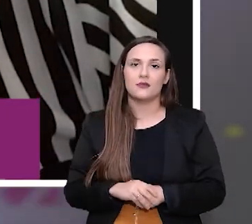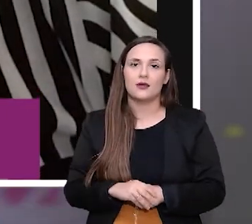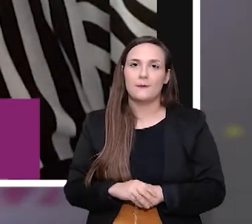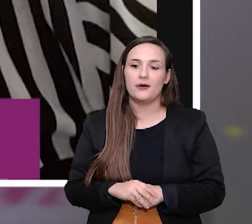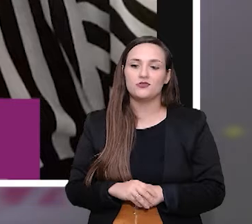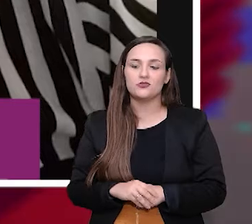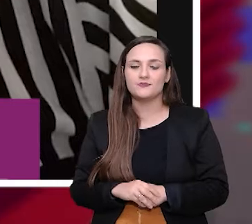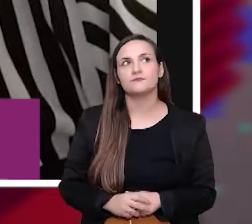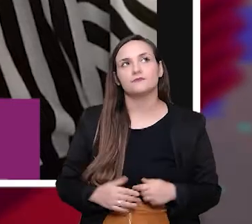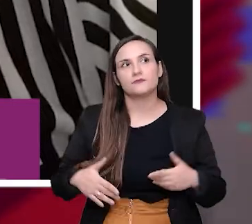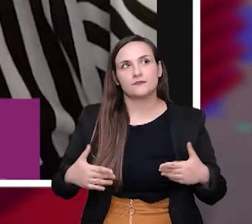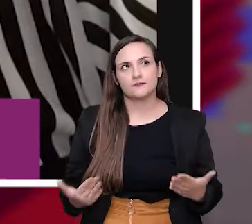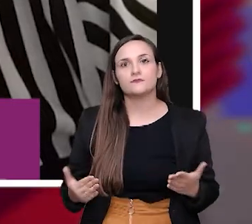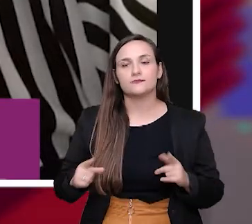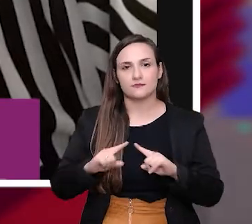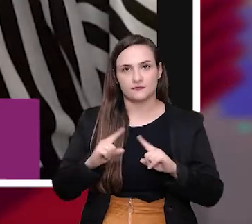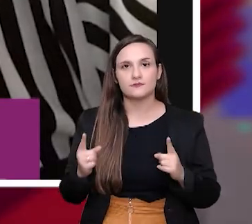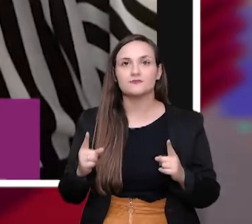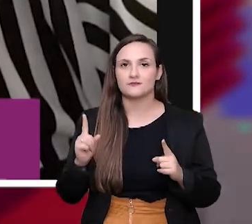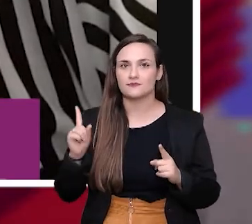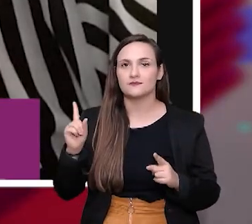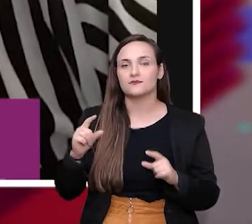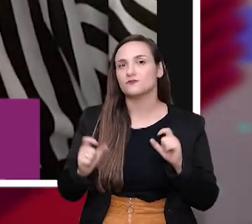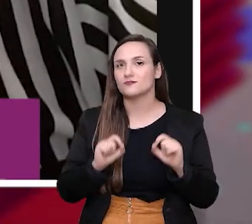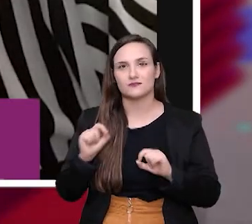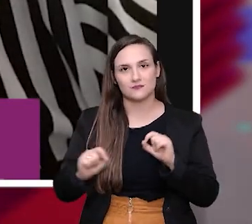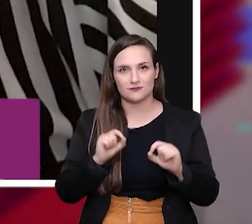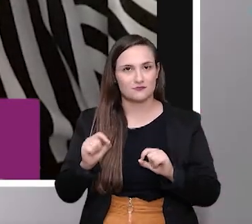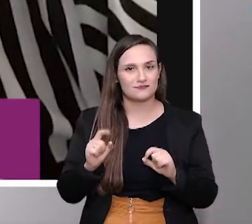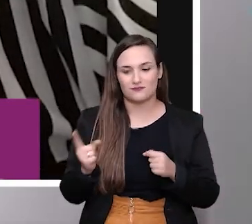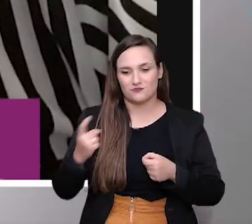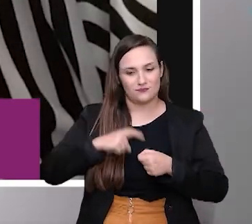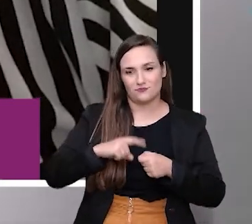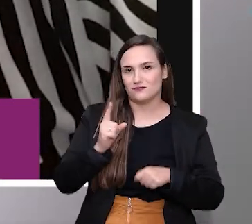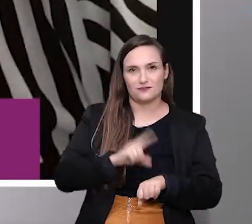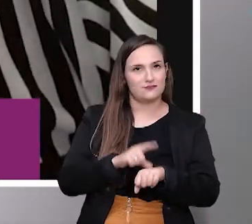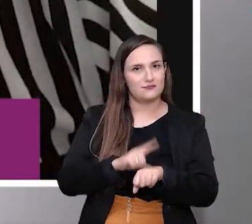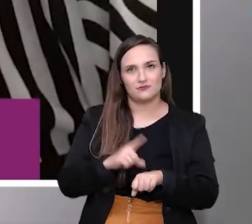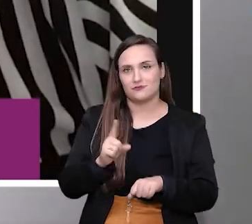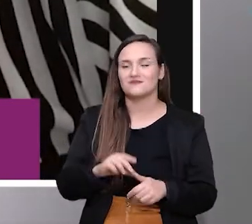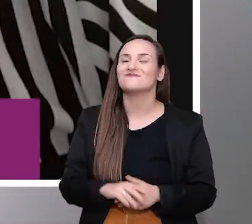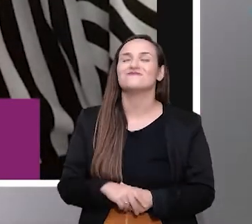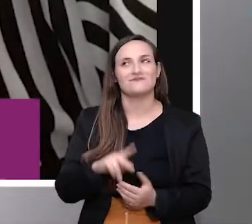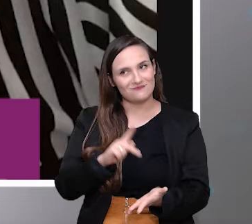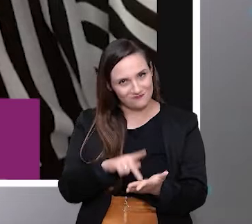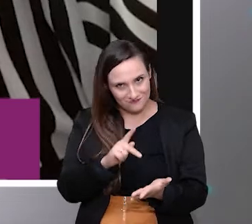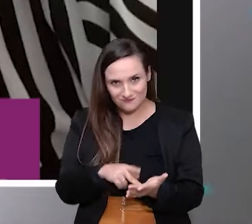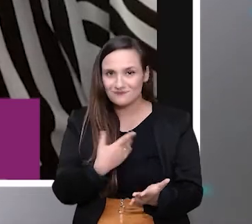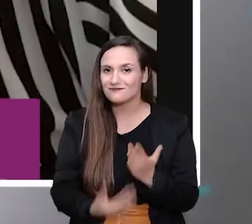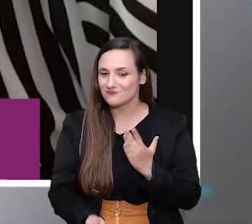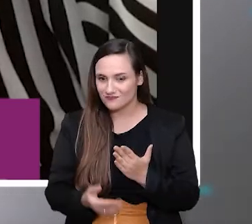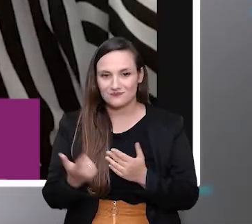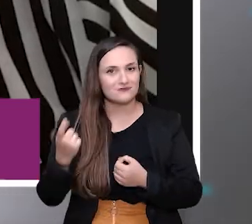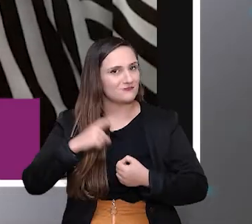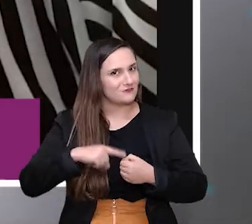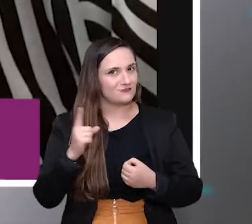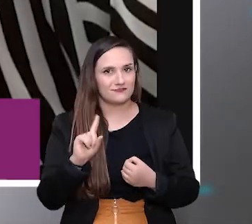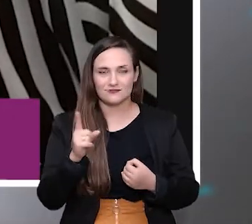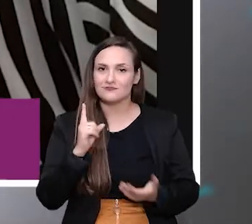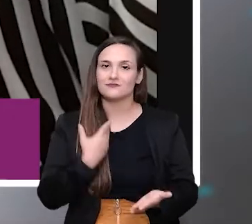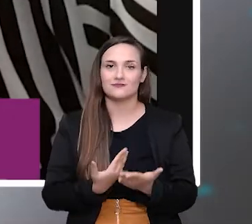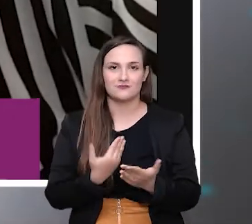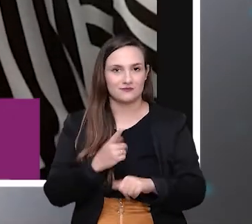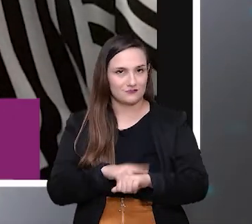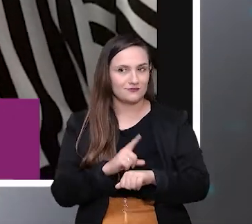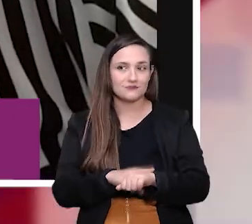precioso. Mas, de qualquer forma, são E não talvez volta. fundamentais, não volta, e talvez sejam mais importantes do que